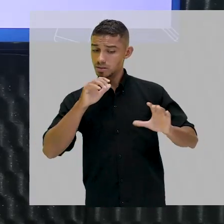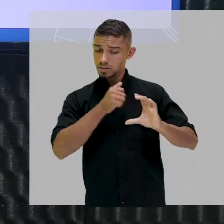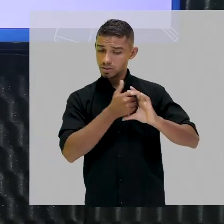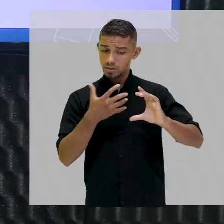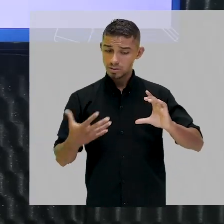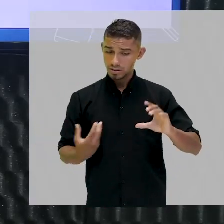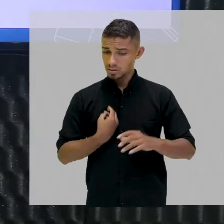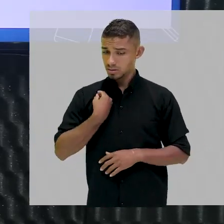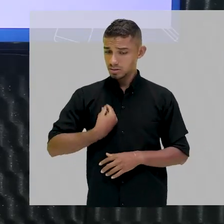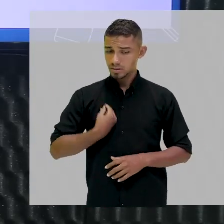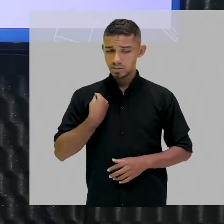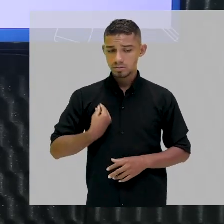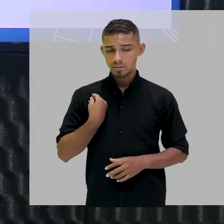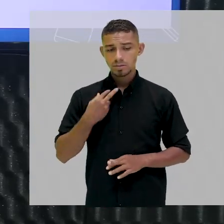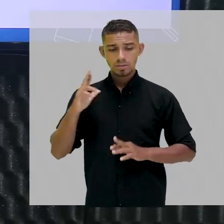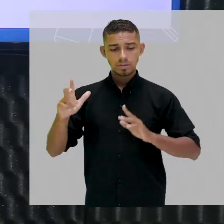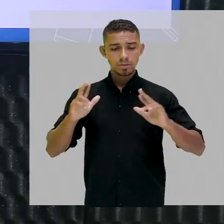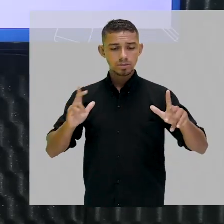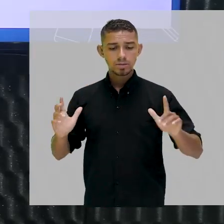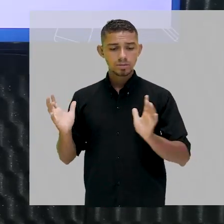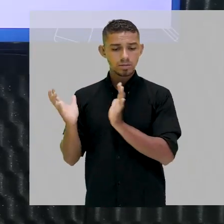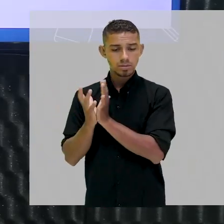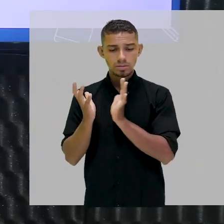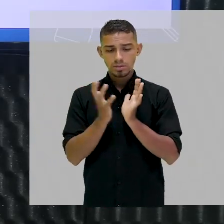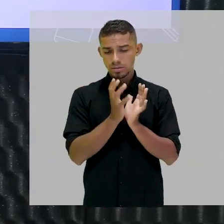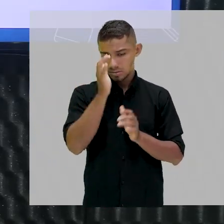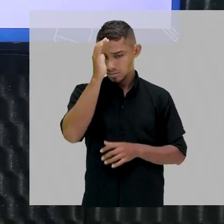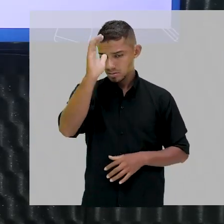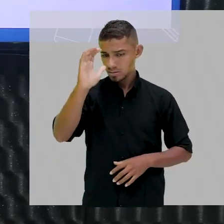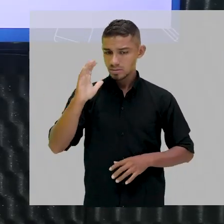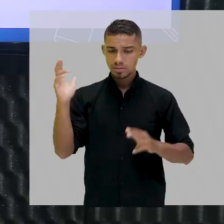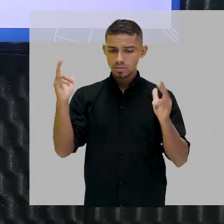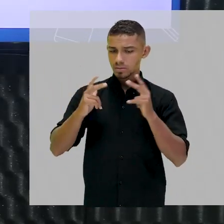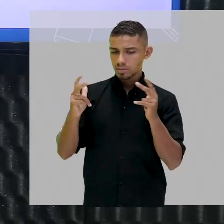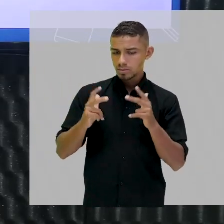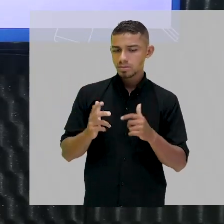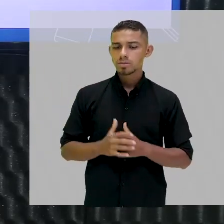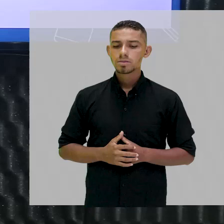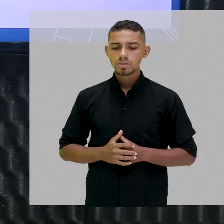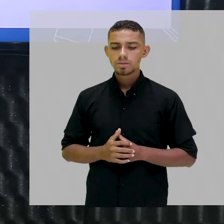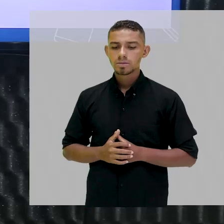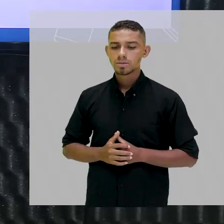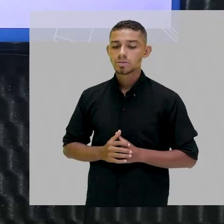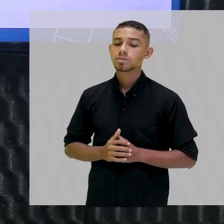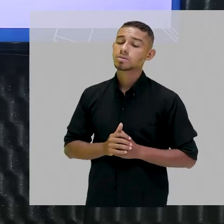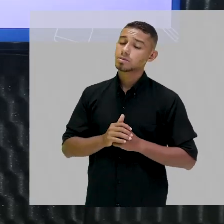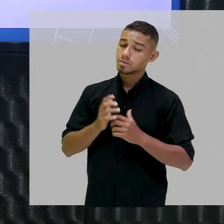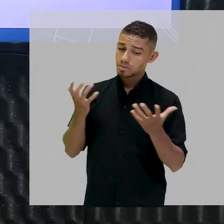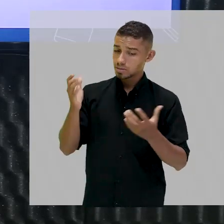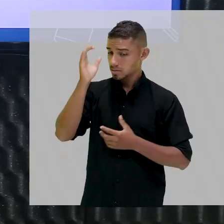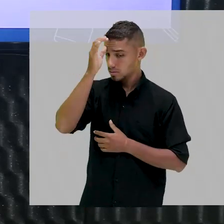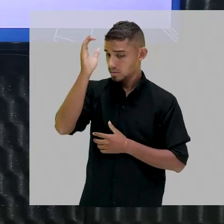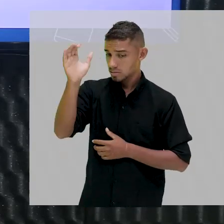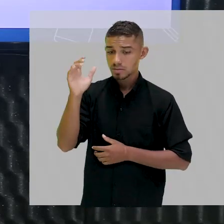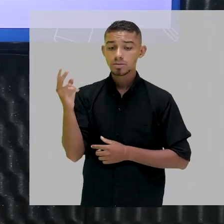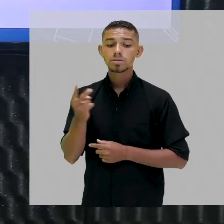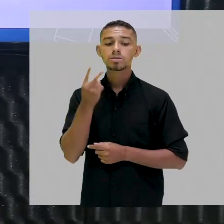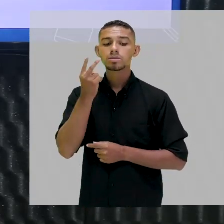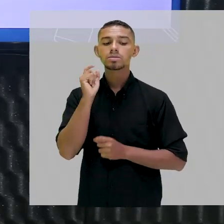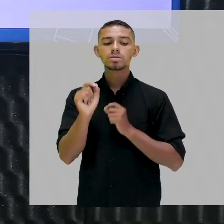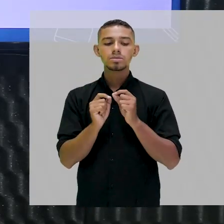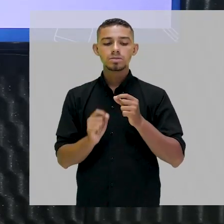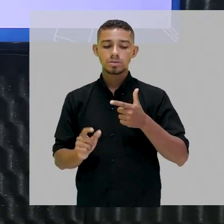muito presente entre as tribos que integram o movimento cultural hip hop. Por isso, esta cultura